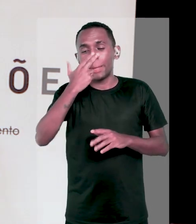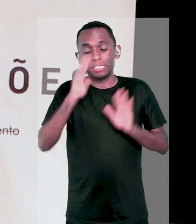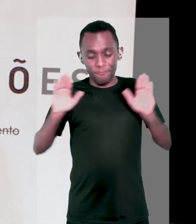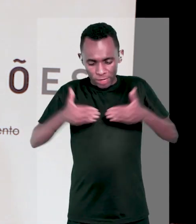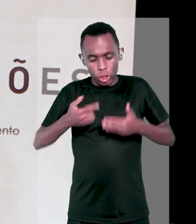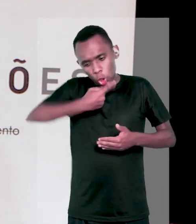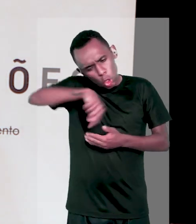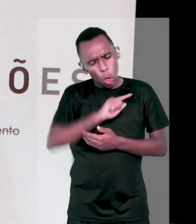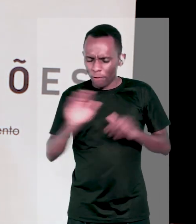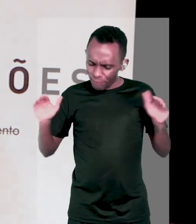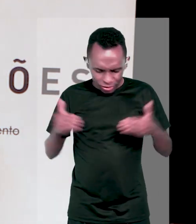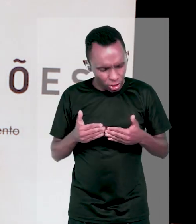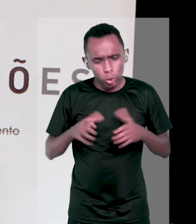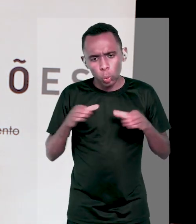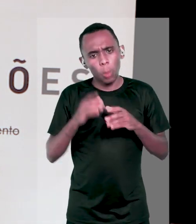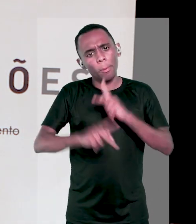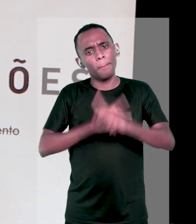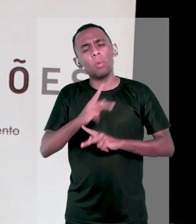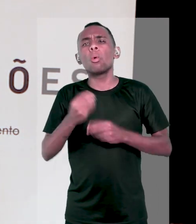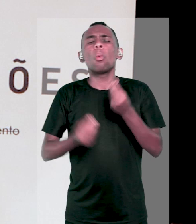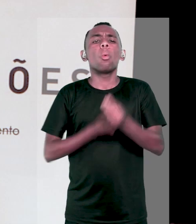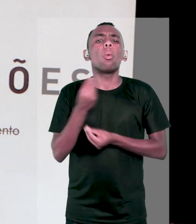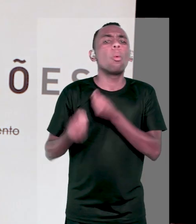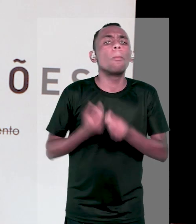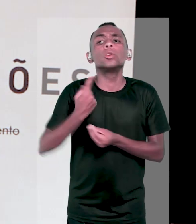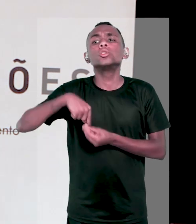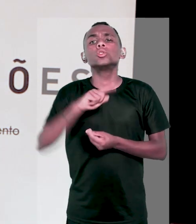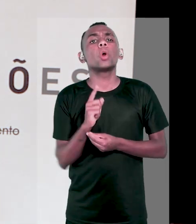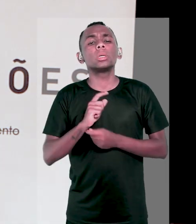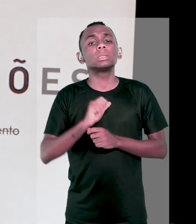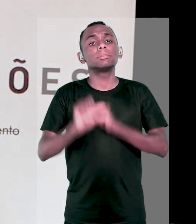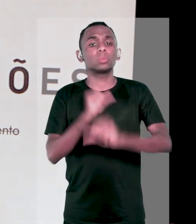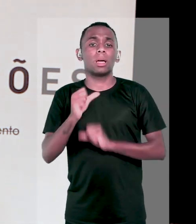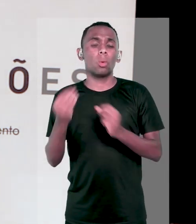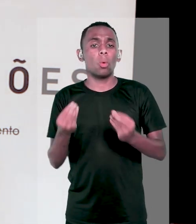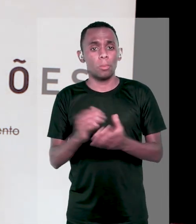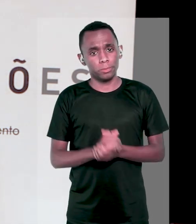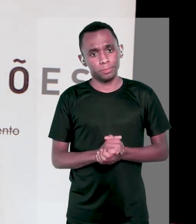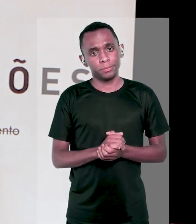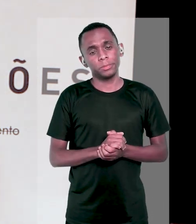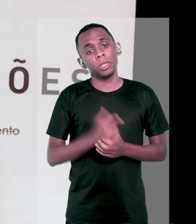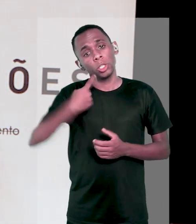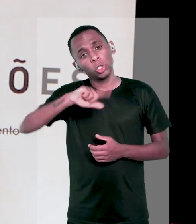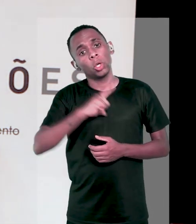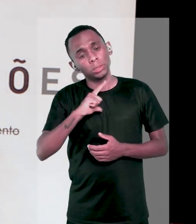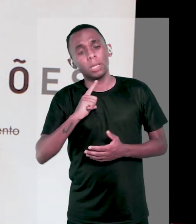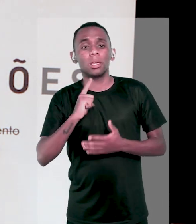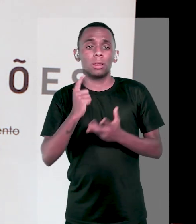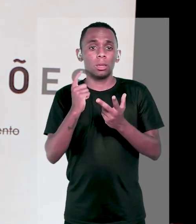temos alguma coisa que é a arte que provoca em nós profundas emoções emoções que nós